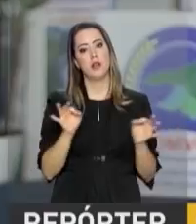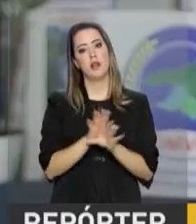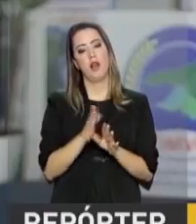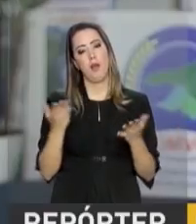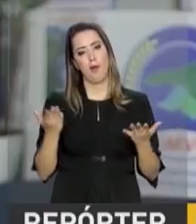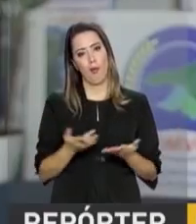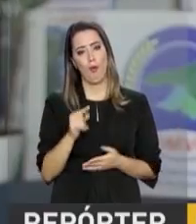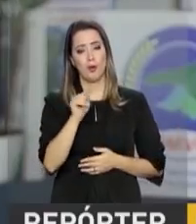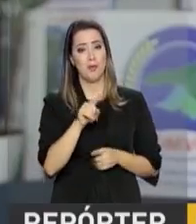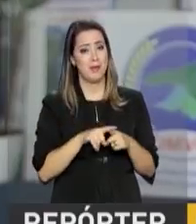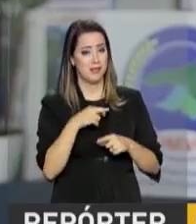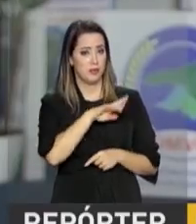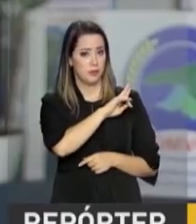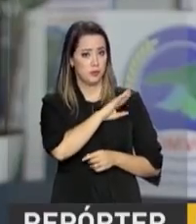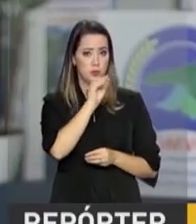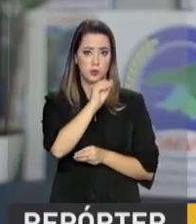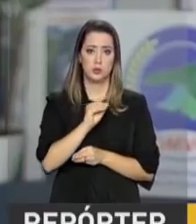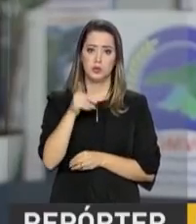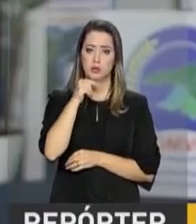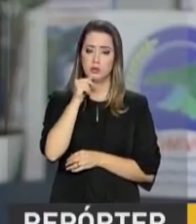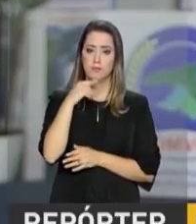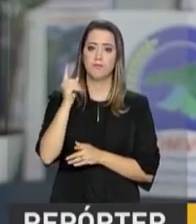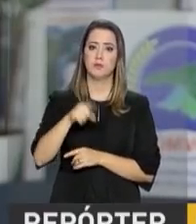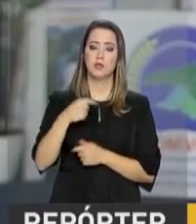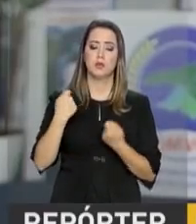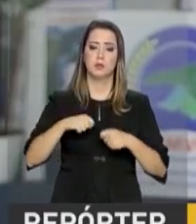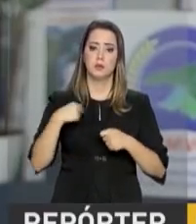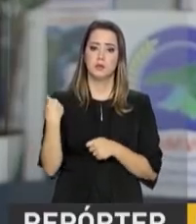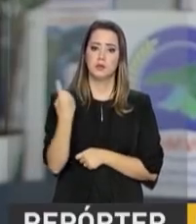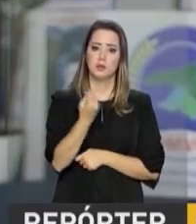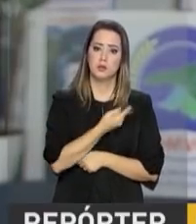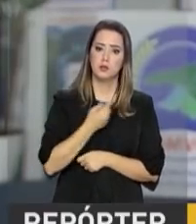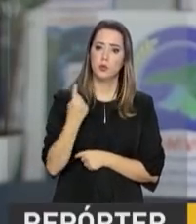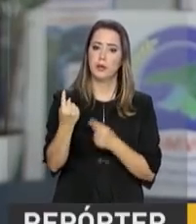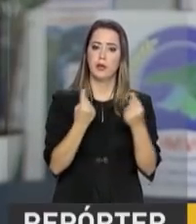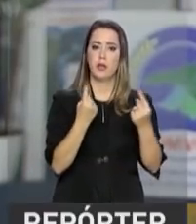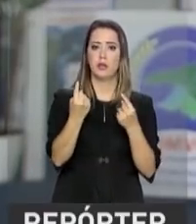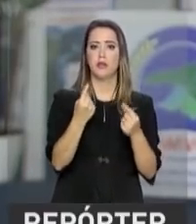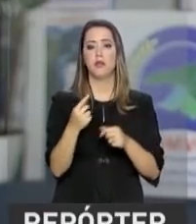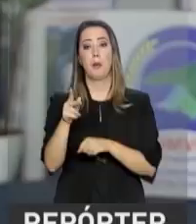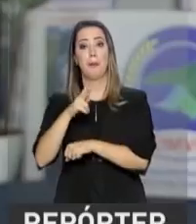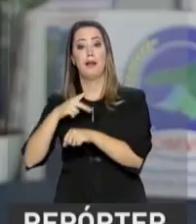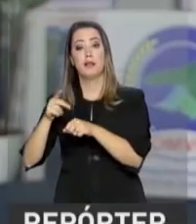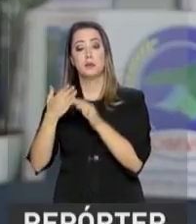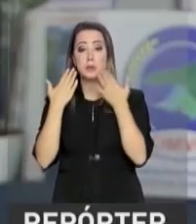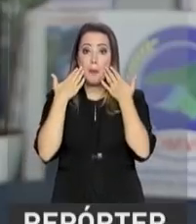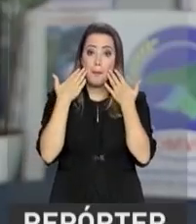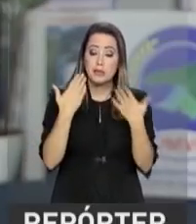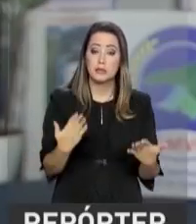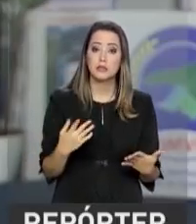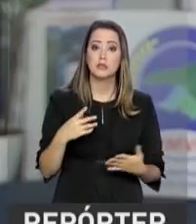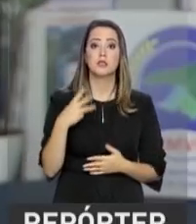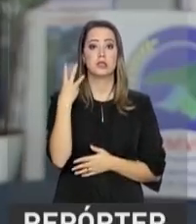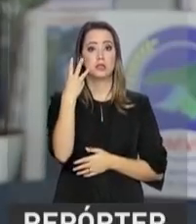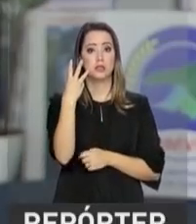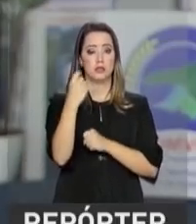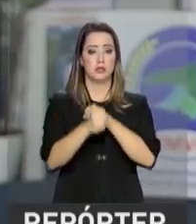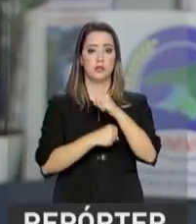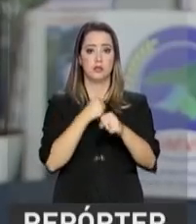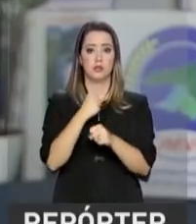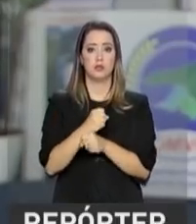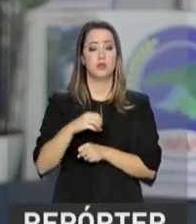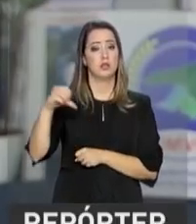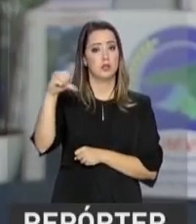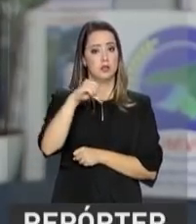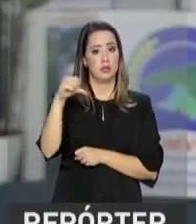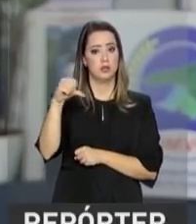a responsabilidade com a preservação da água é dever de casa que cada país terá que apresentar daqui a 3 anos na